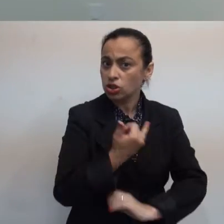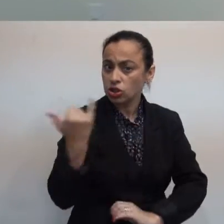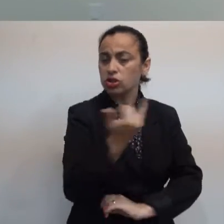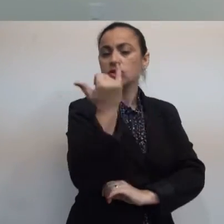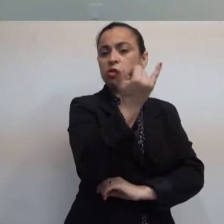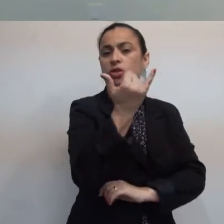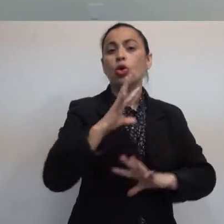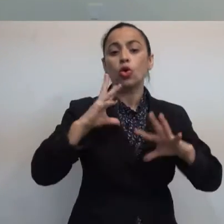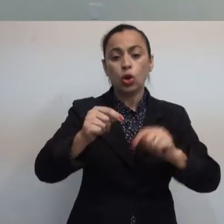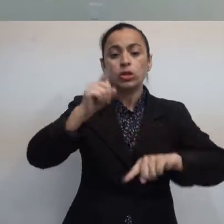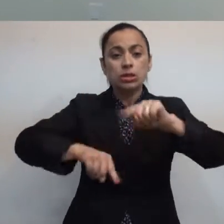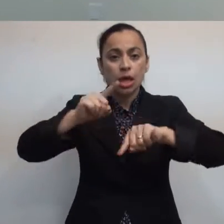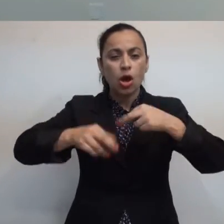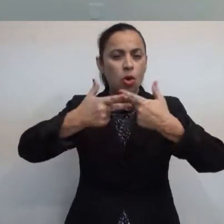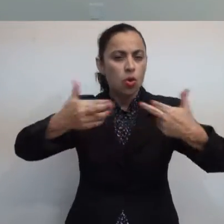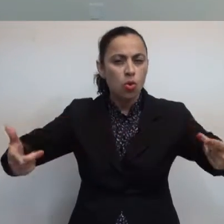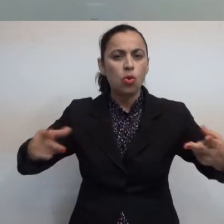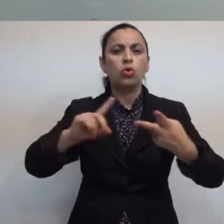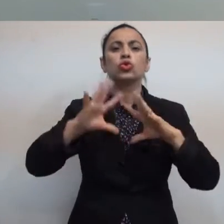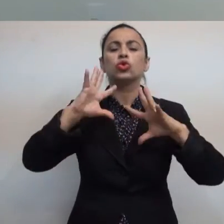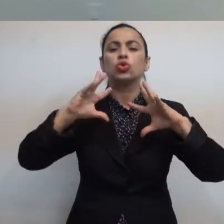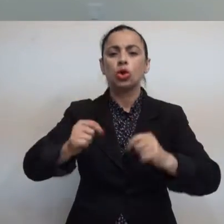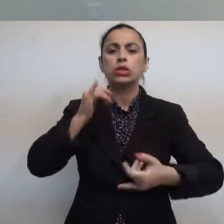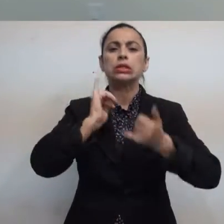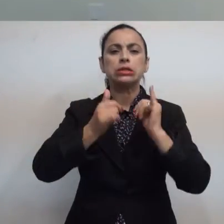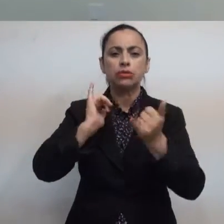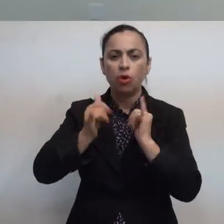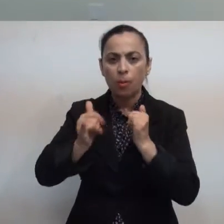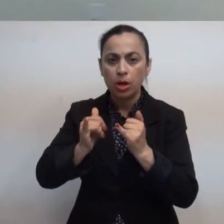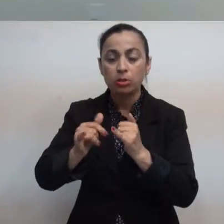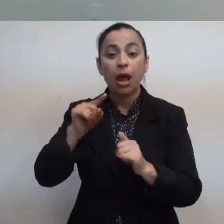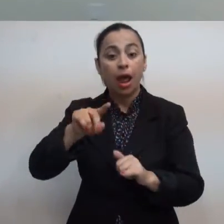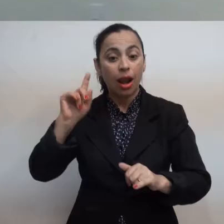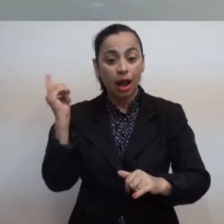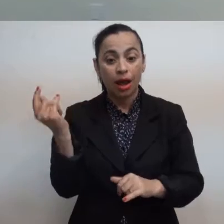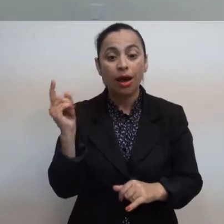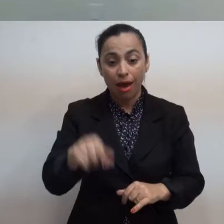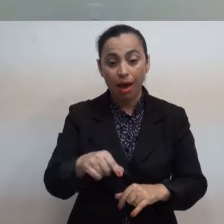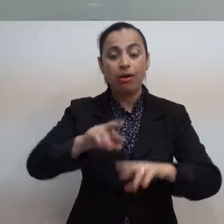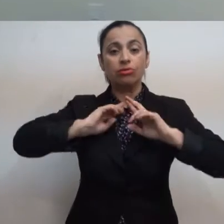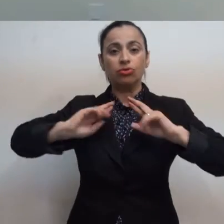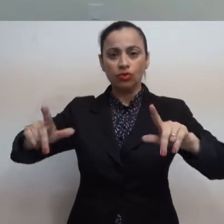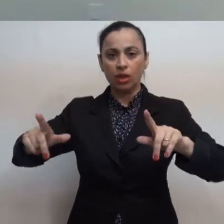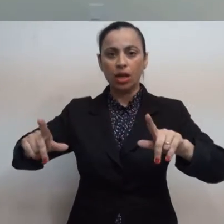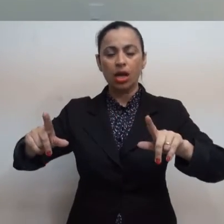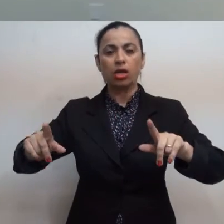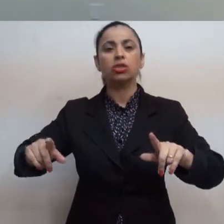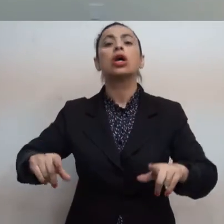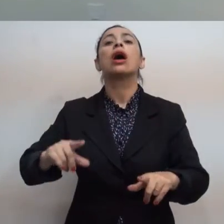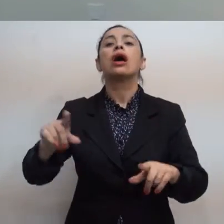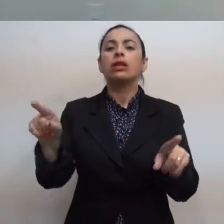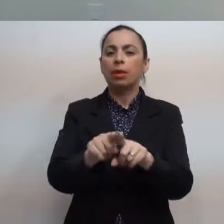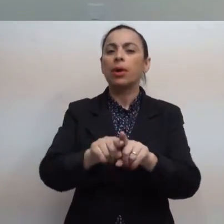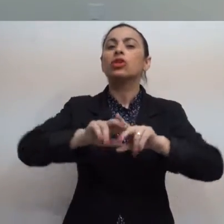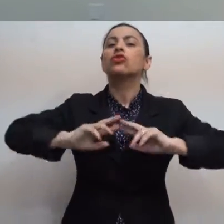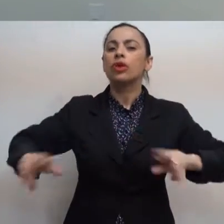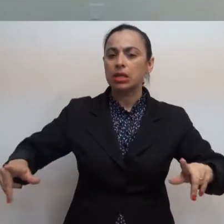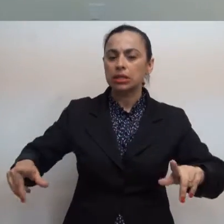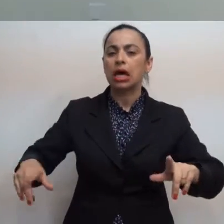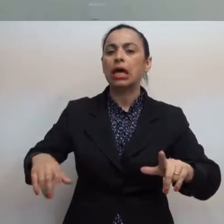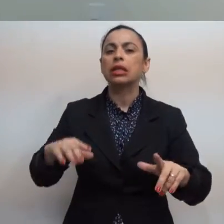prática significativa com todos esses recursos, com todas essas informações, para elas serem diferentes